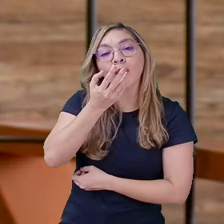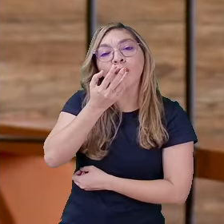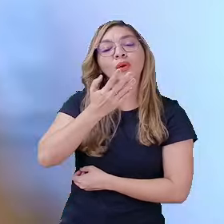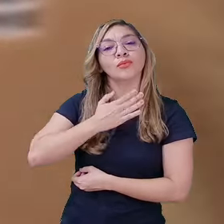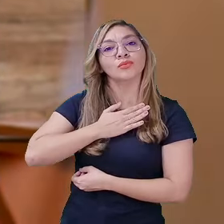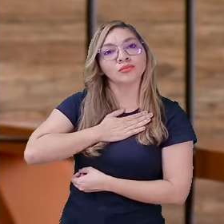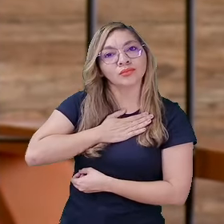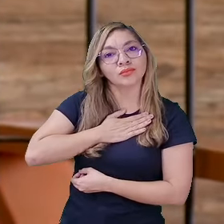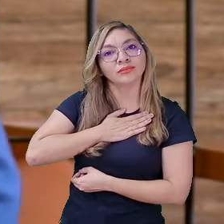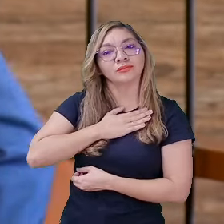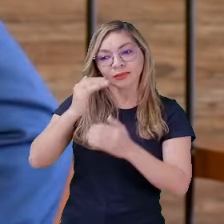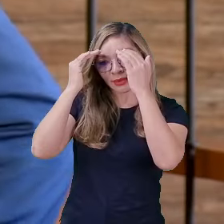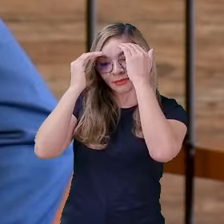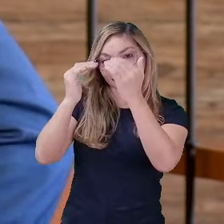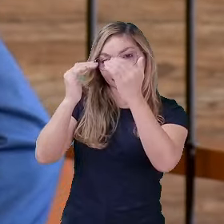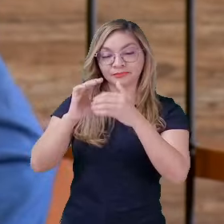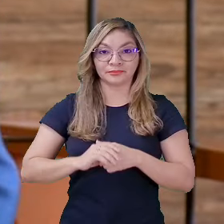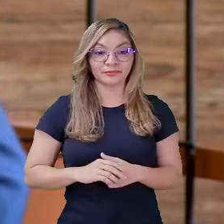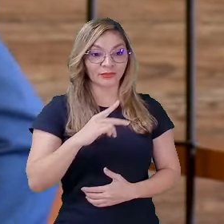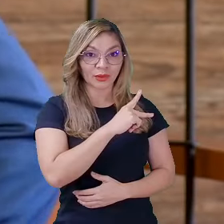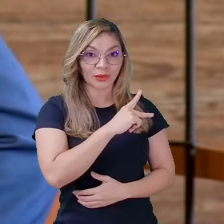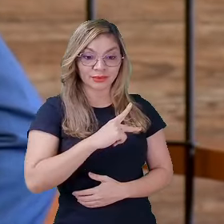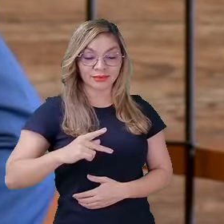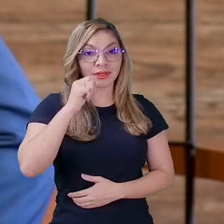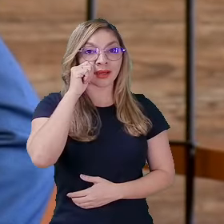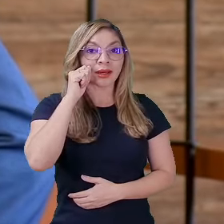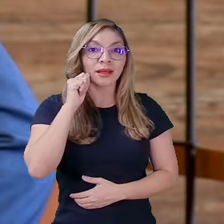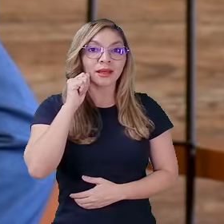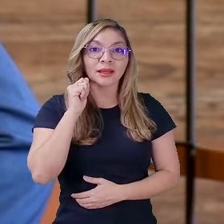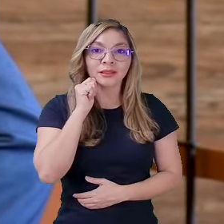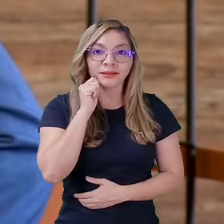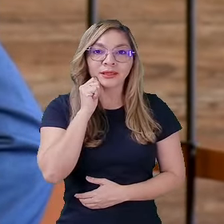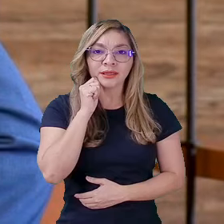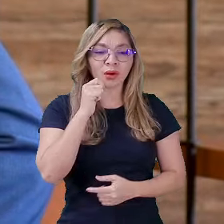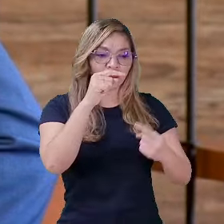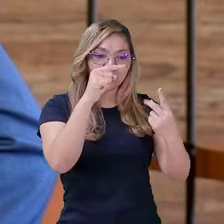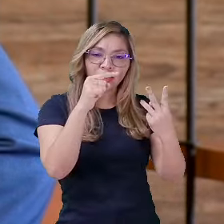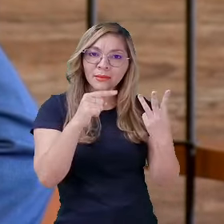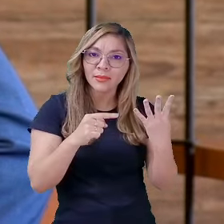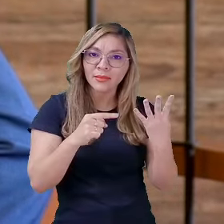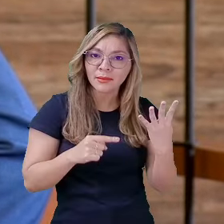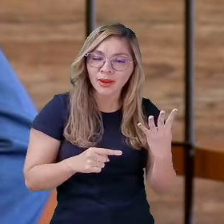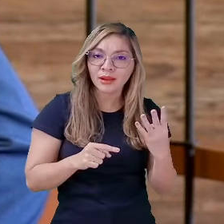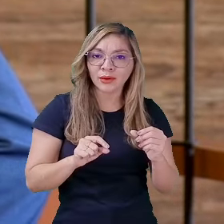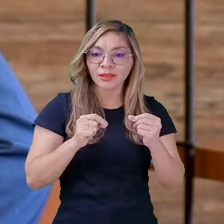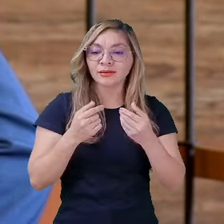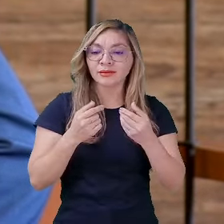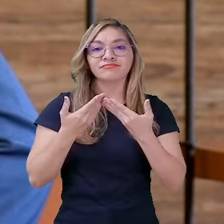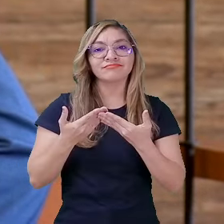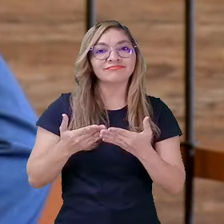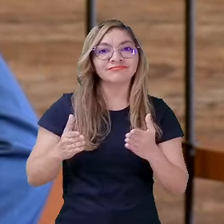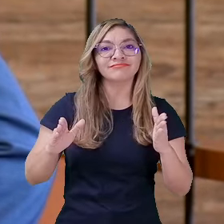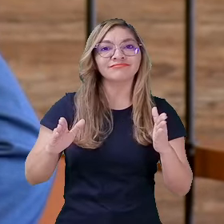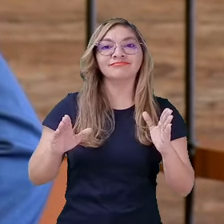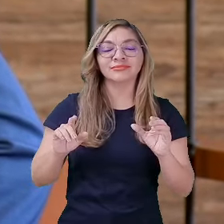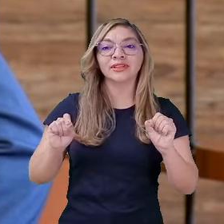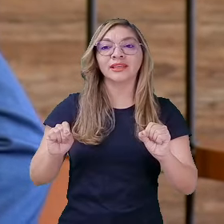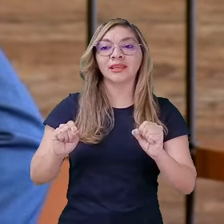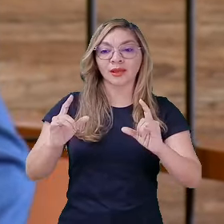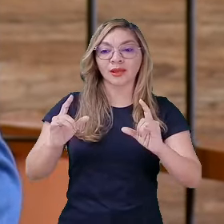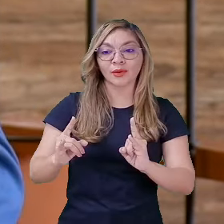O presidente Adão Joel Paz, no uso de suas prerrogativas legais e regimentais, declarou inaugurado o posto avançado